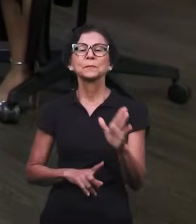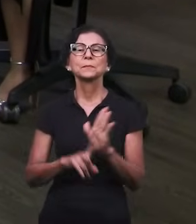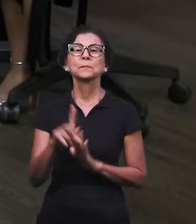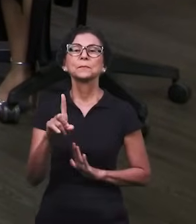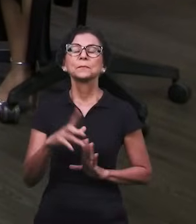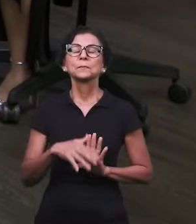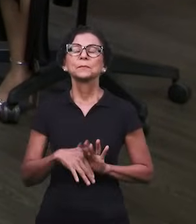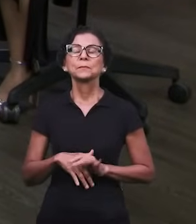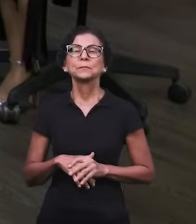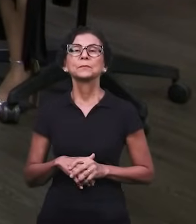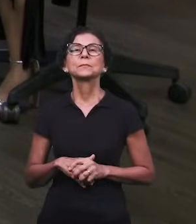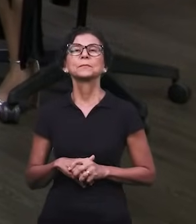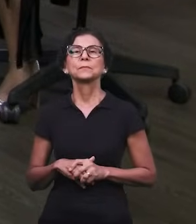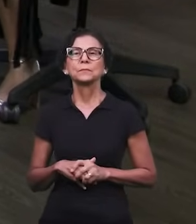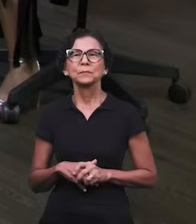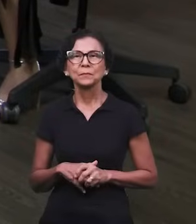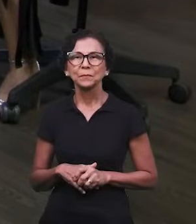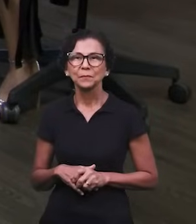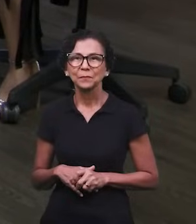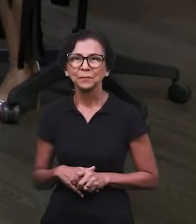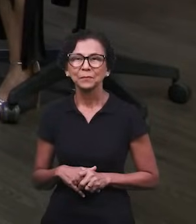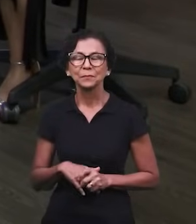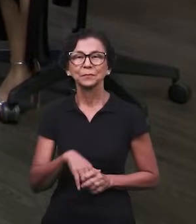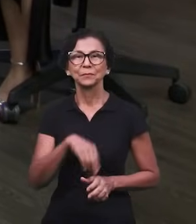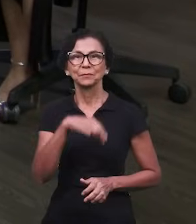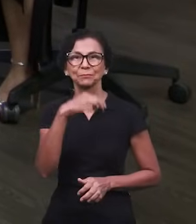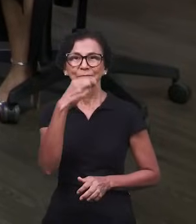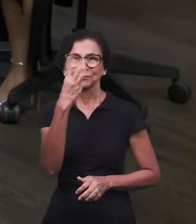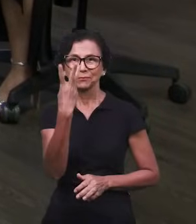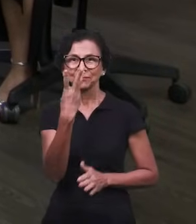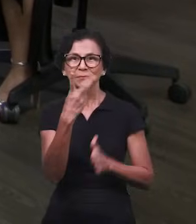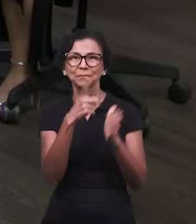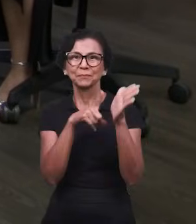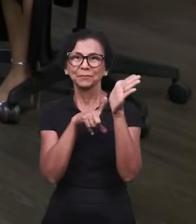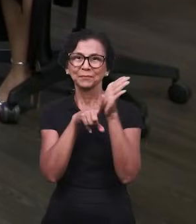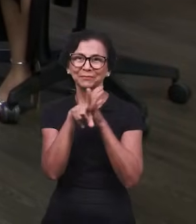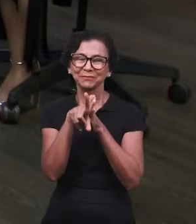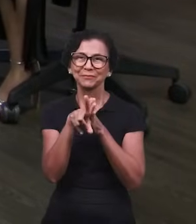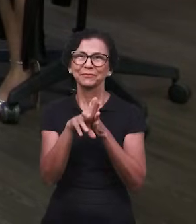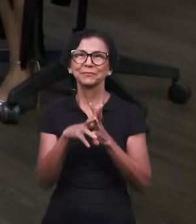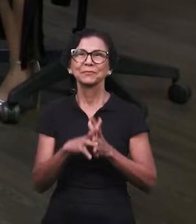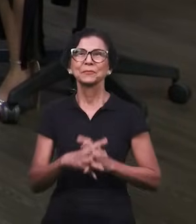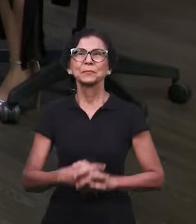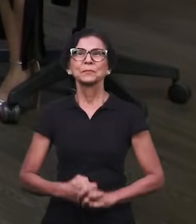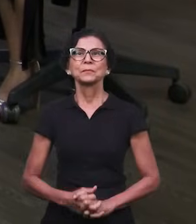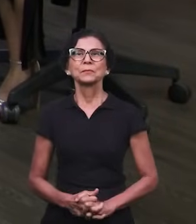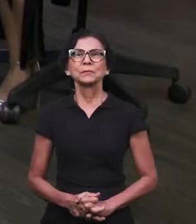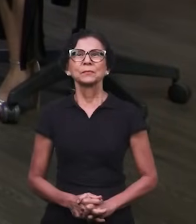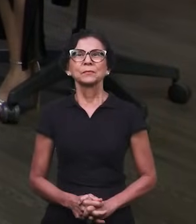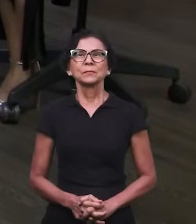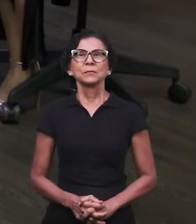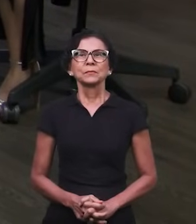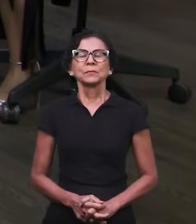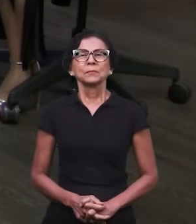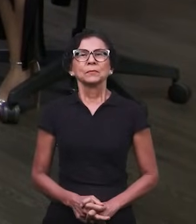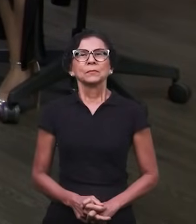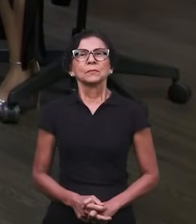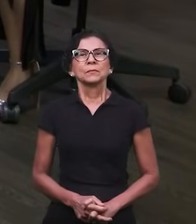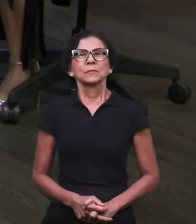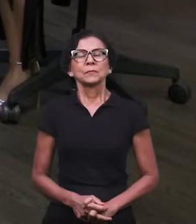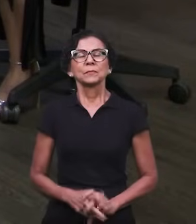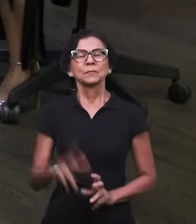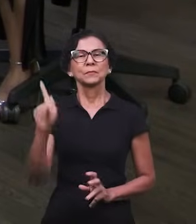aqui? Temos mais perguntas aqui, tem mais 3 perguntas. Vamos para a próxima aqui, para a próxima irmã aqui na